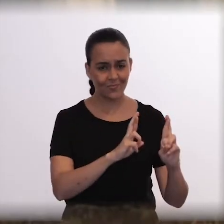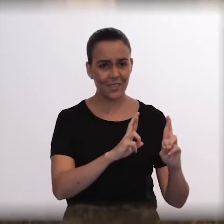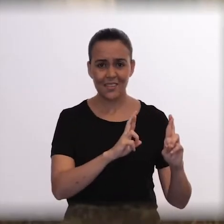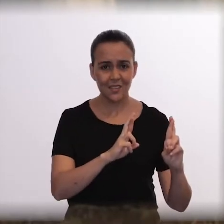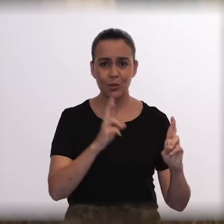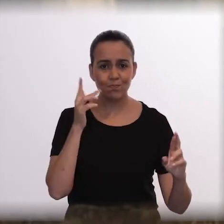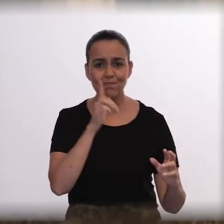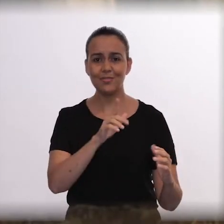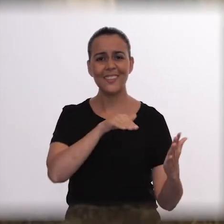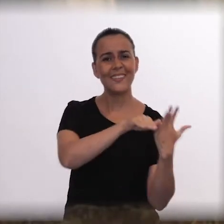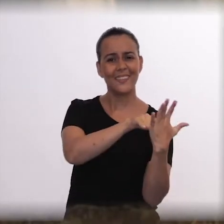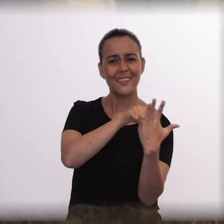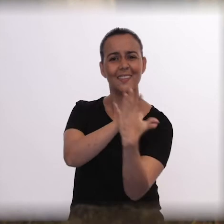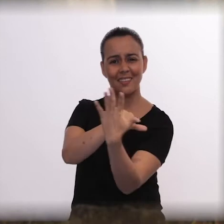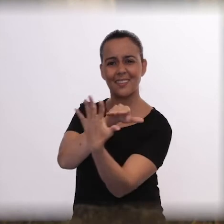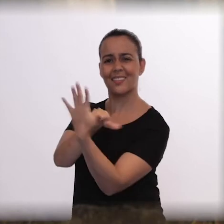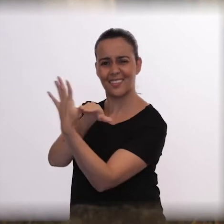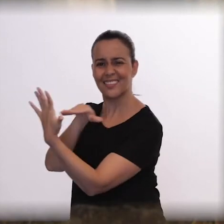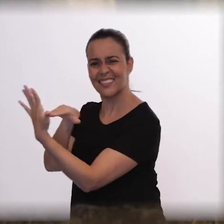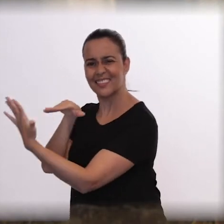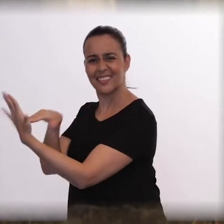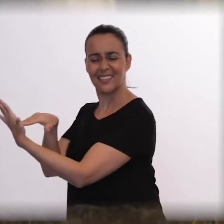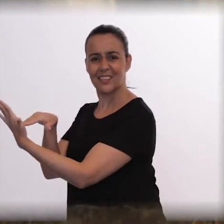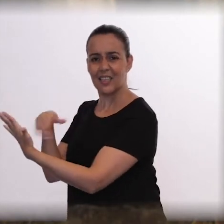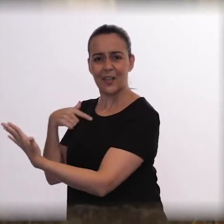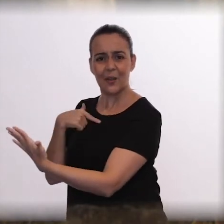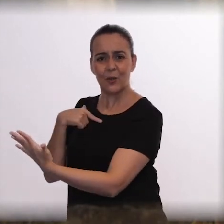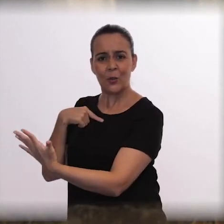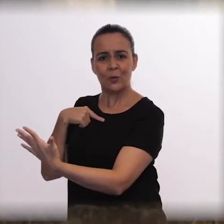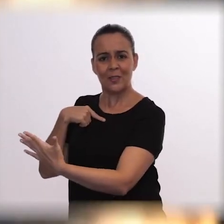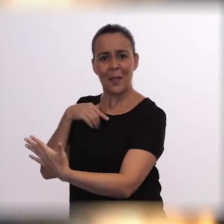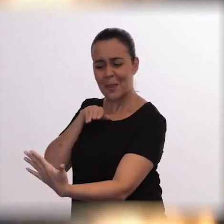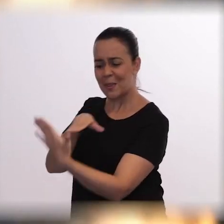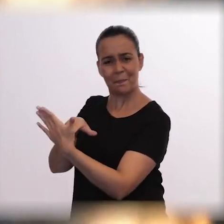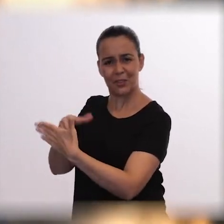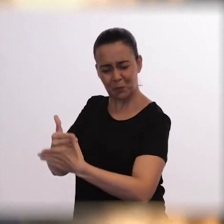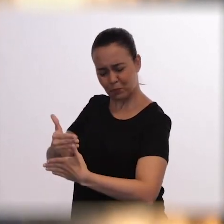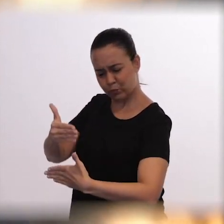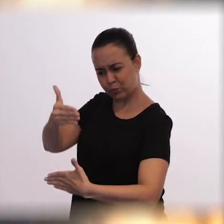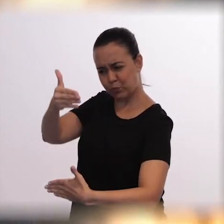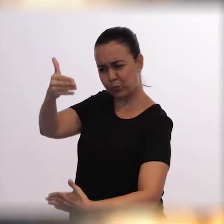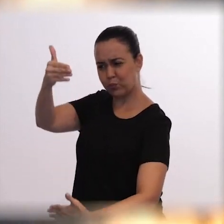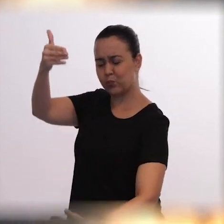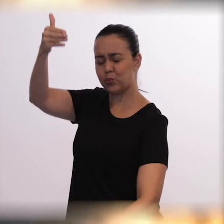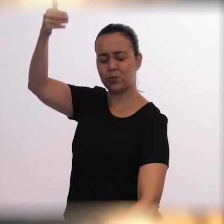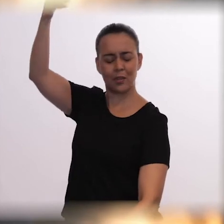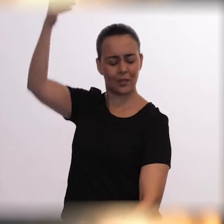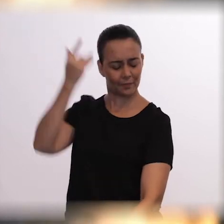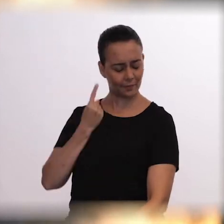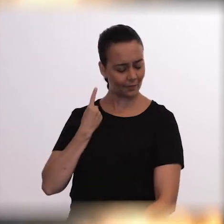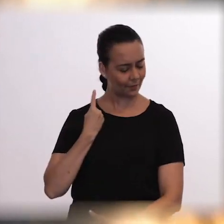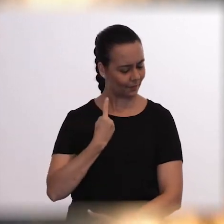uma máscara, né? Eu criei um muro de proteção, né? Porque você